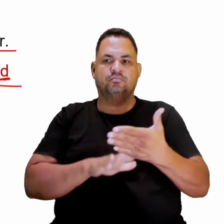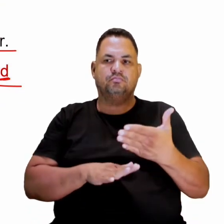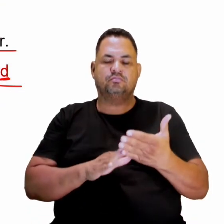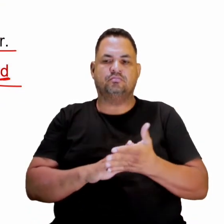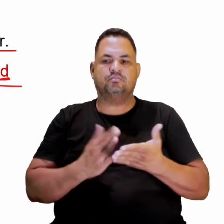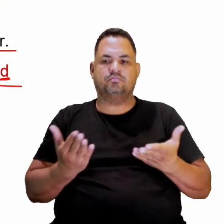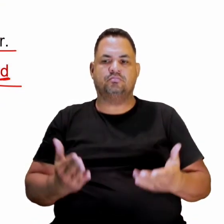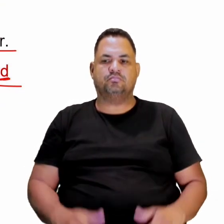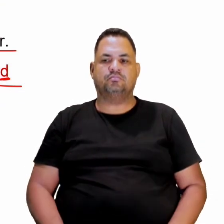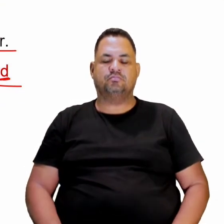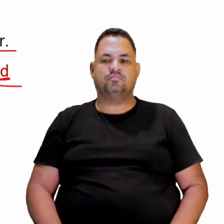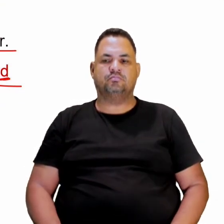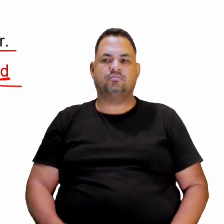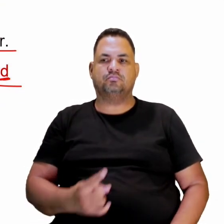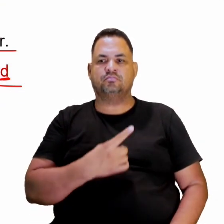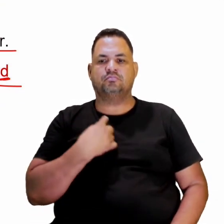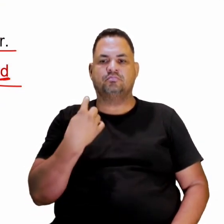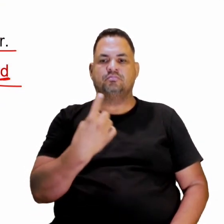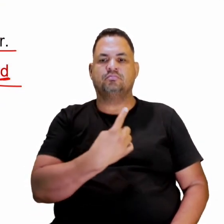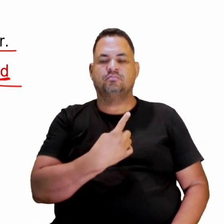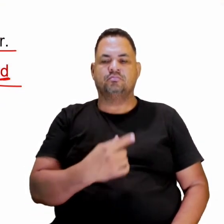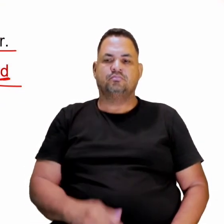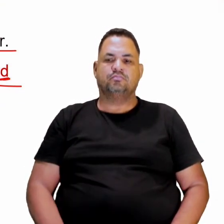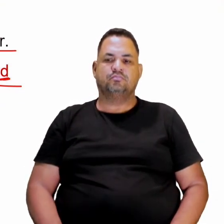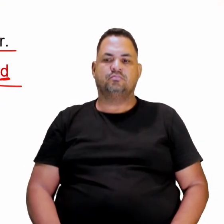aqui dessa nossa